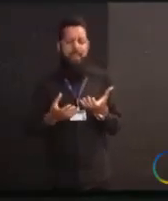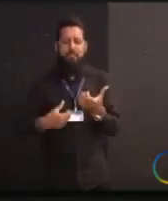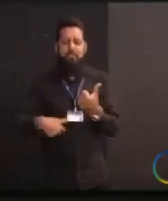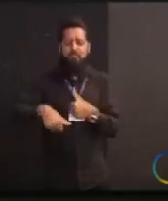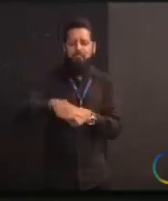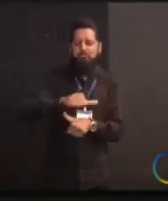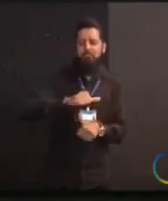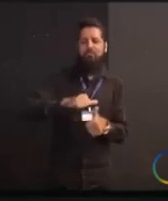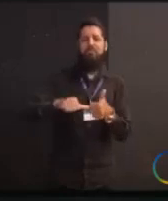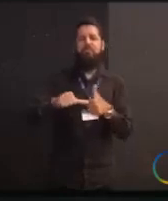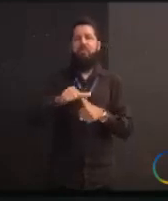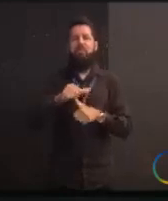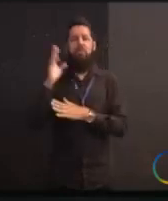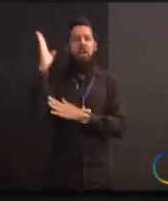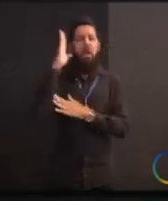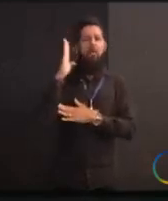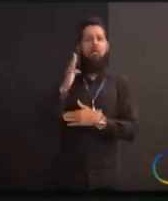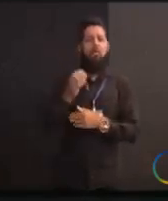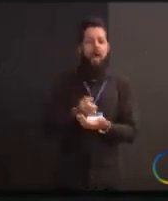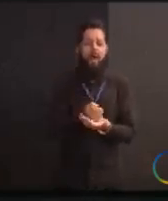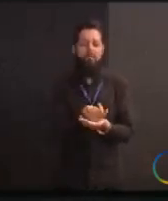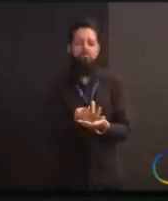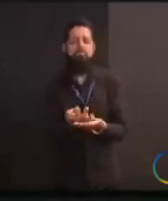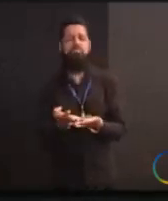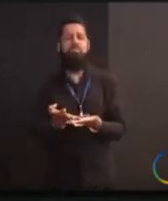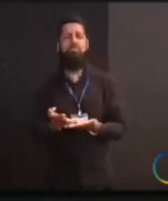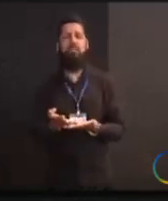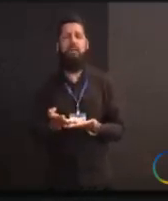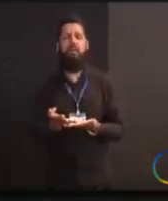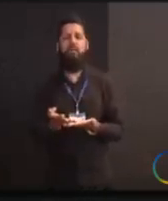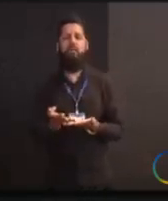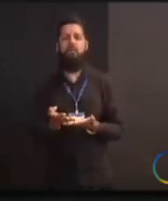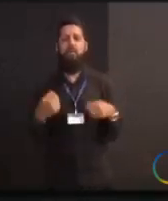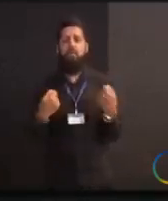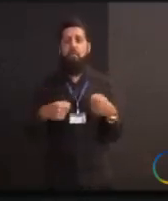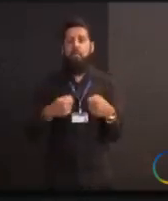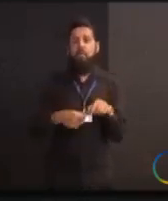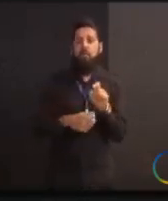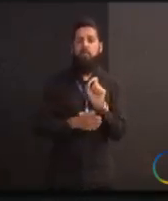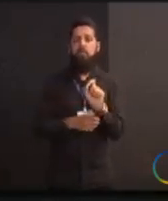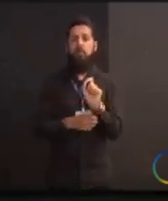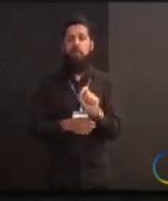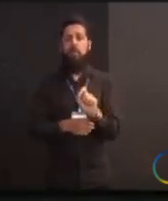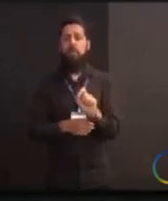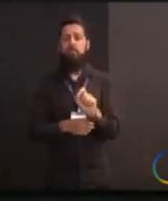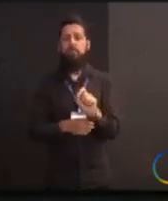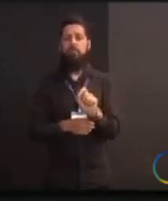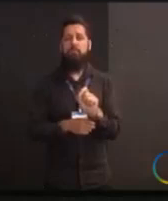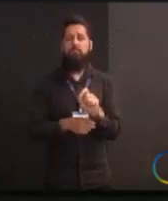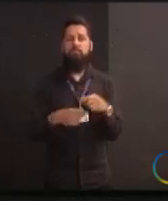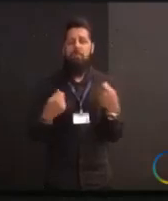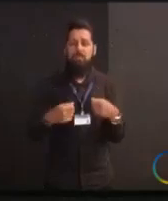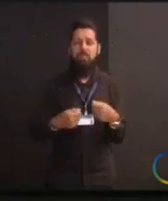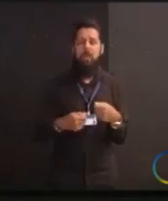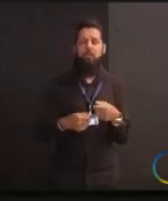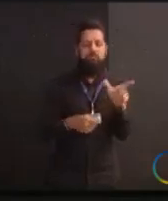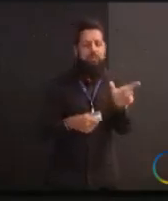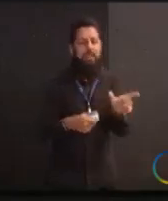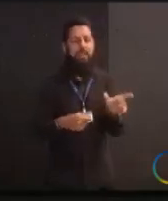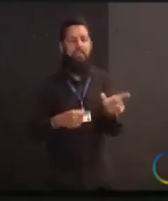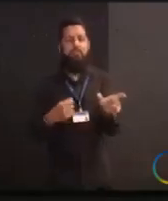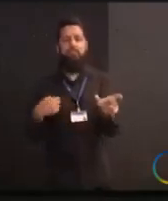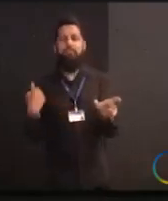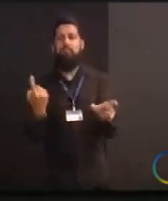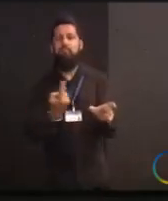coração do mundo, pátria do Evangelho, depende de quem? de nós. Olha lá.